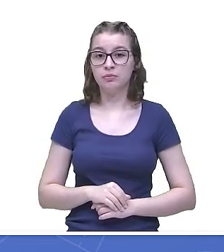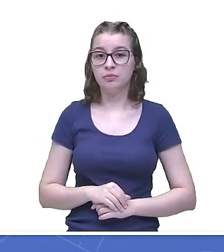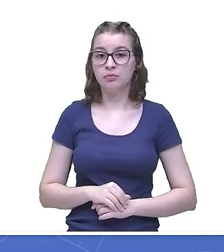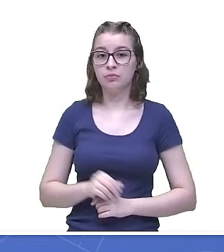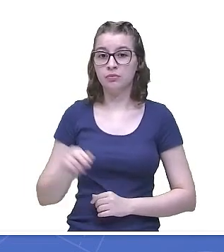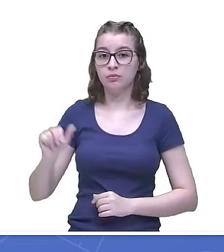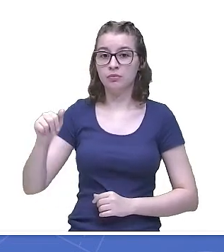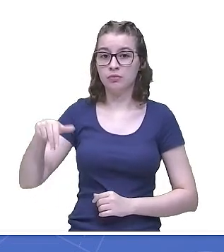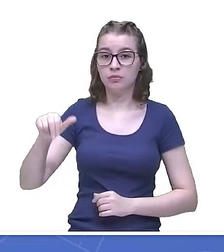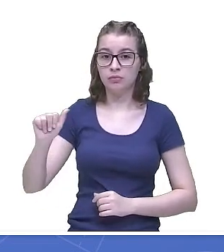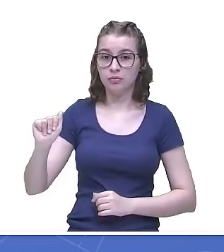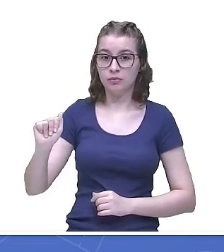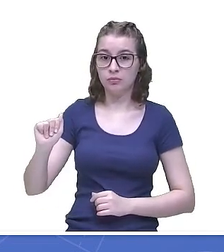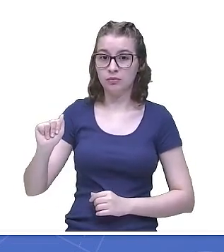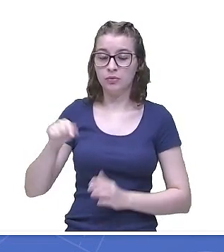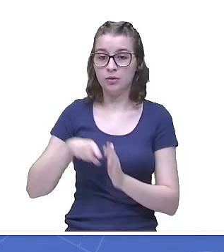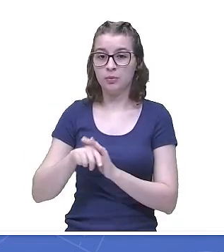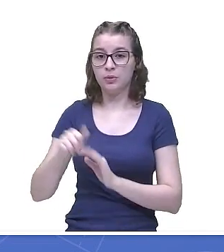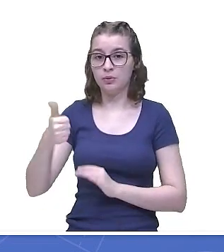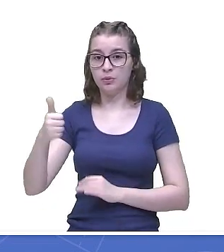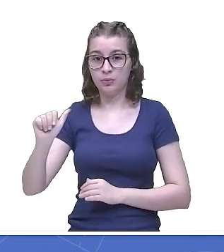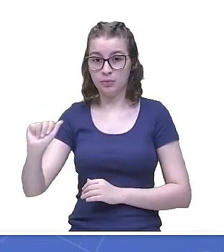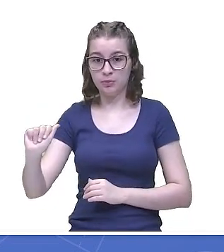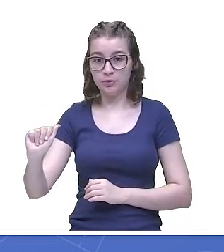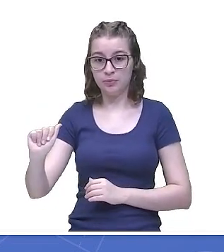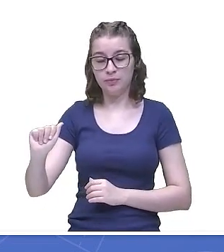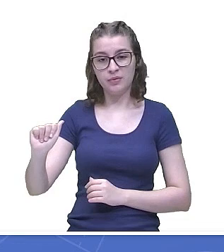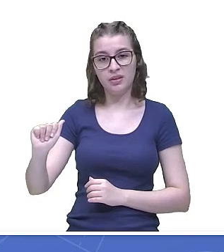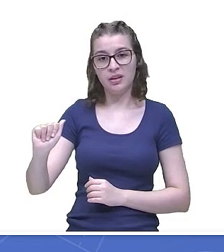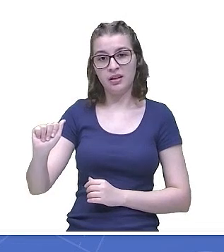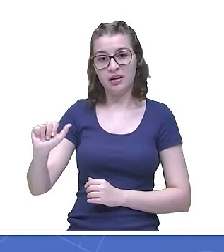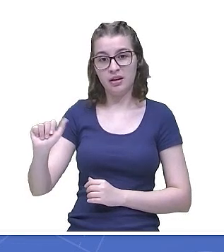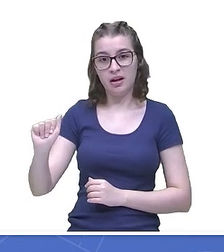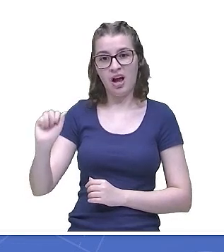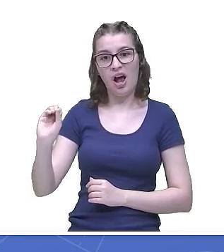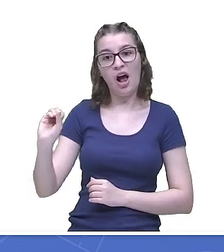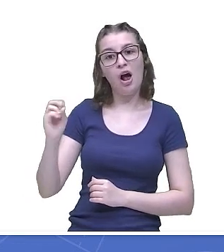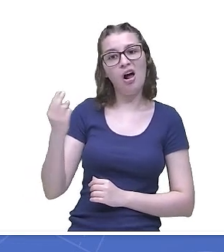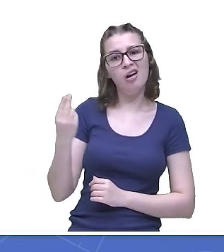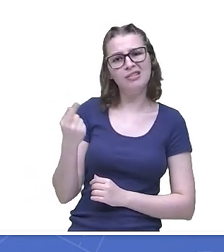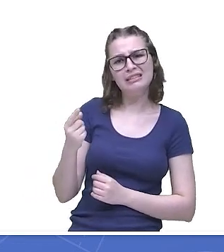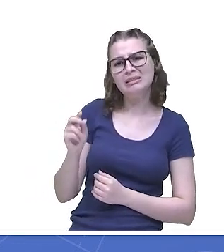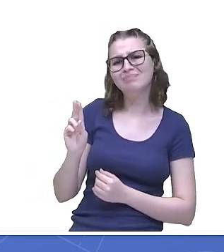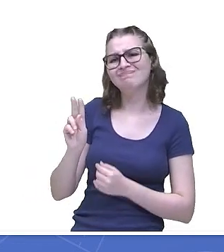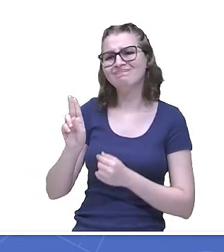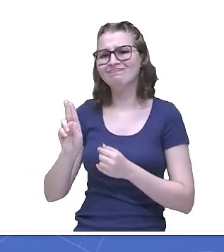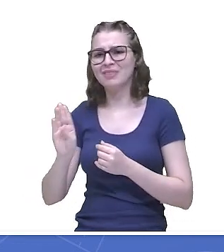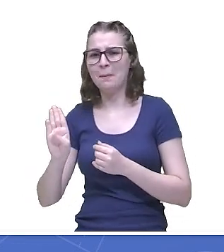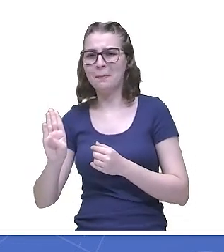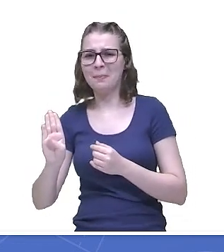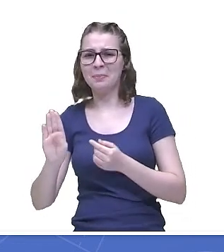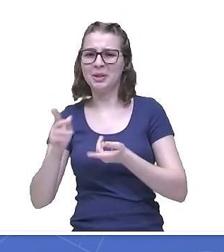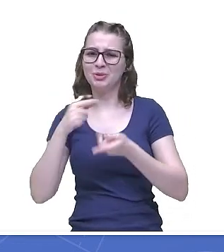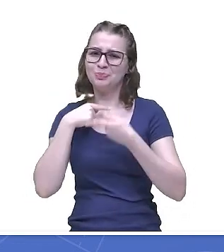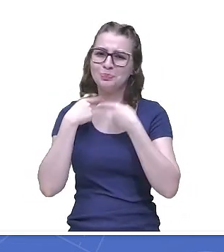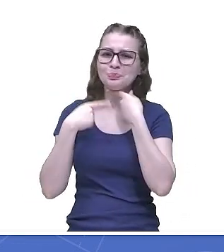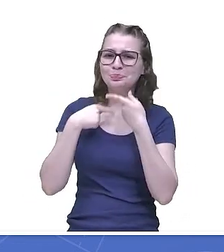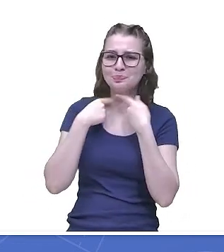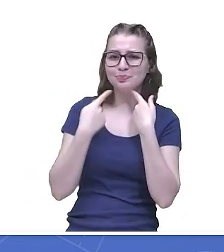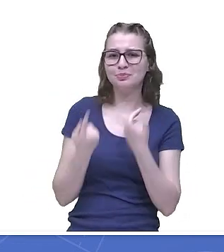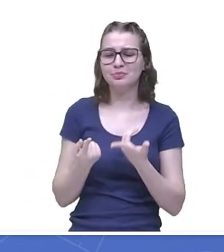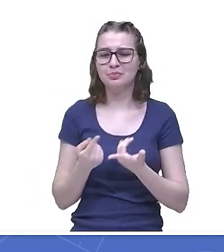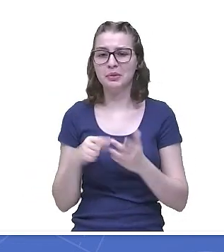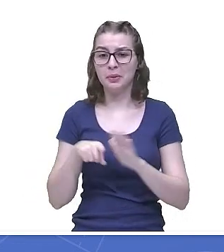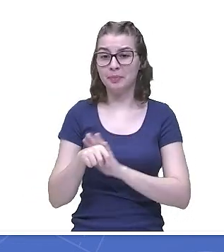A Ana Rosa diz que a questão 1 é a letra A. Ela está em dúvida, né? Ela diz que é A ou a B. E na questão 2, ela tem certeza que é a letra